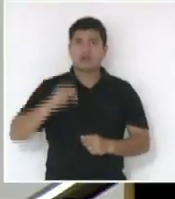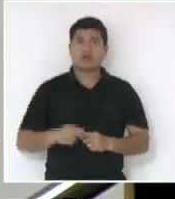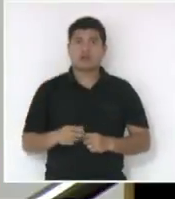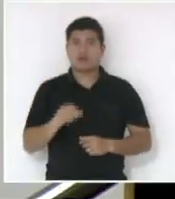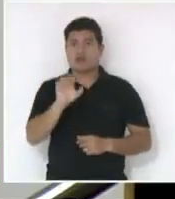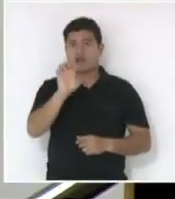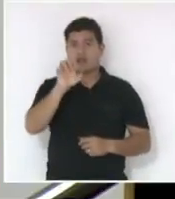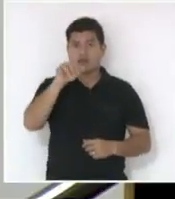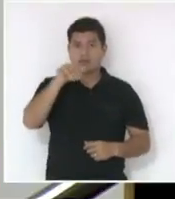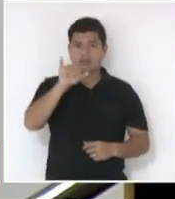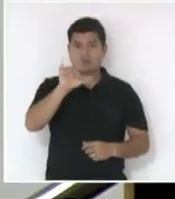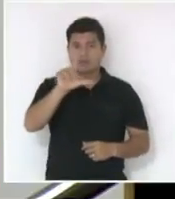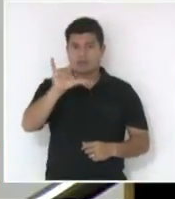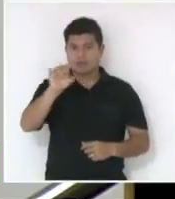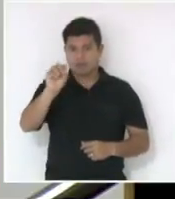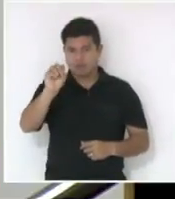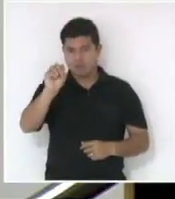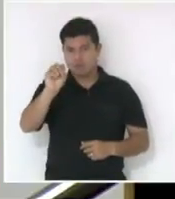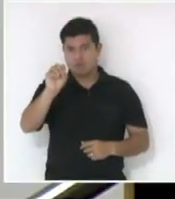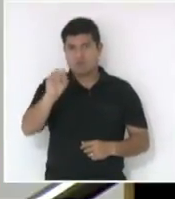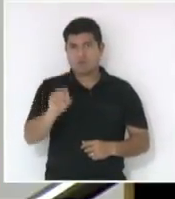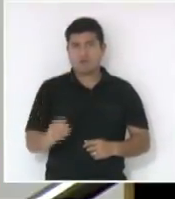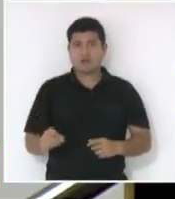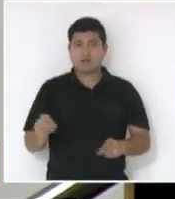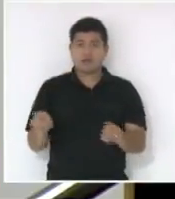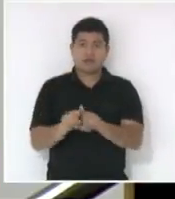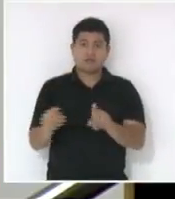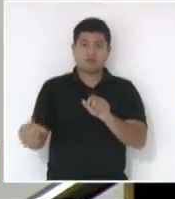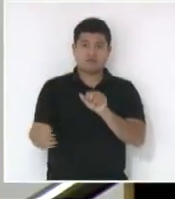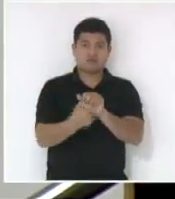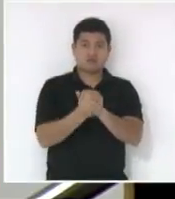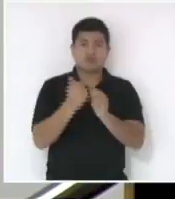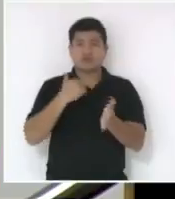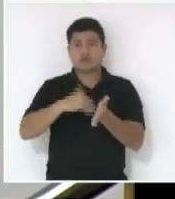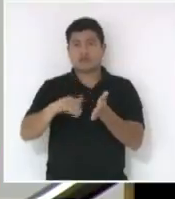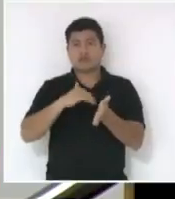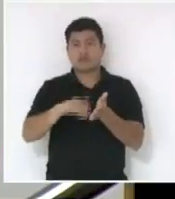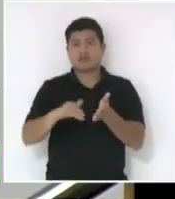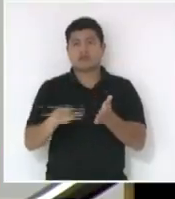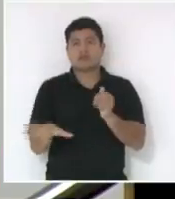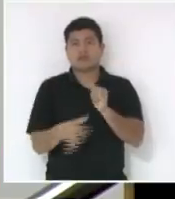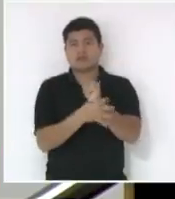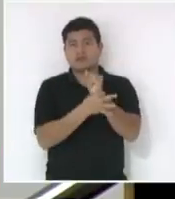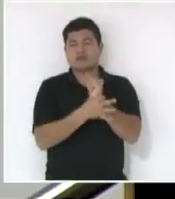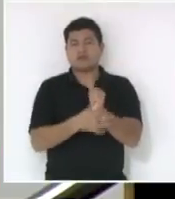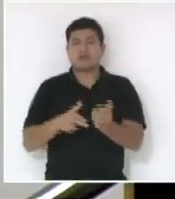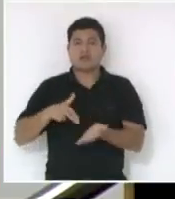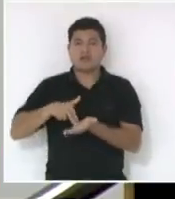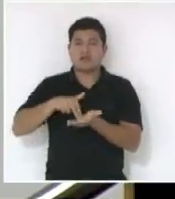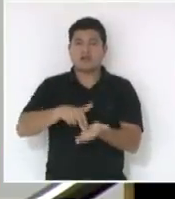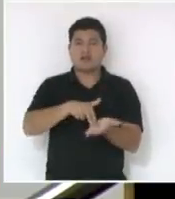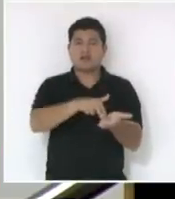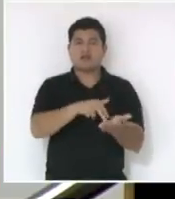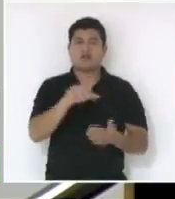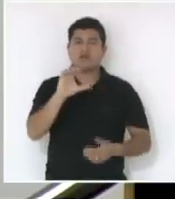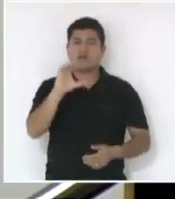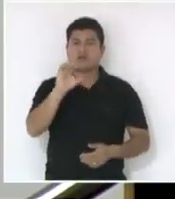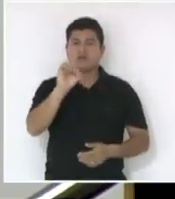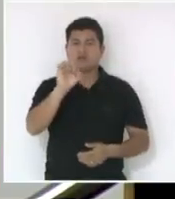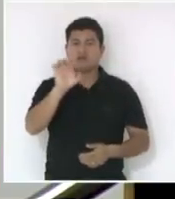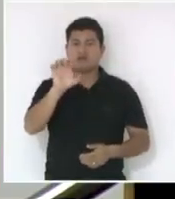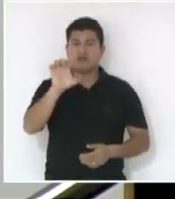Emílio e junto com o secretário de Segurança de Navegantes, o Coelho, Jonas